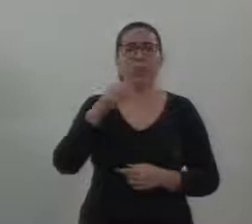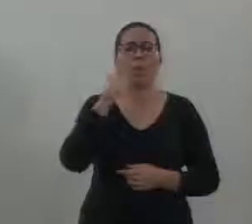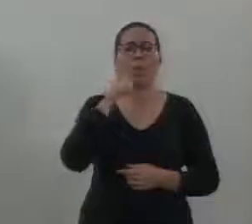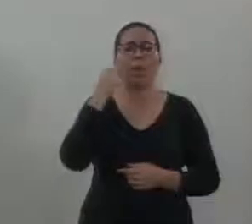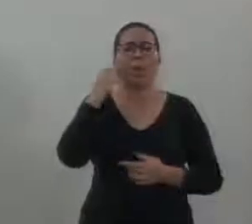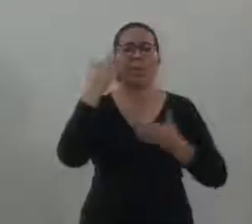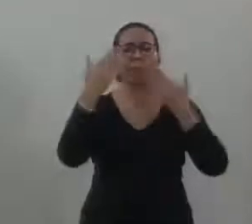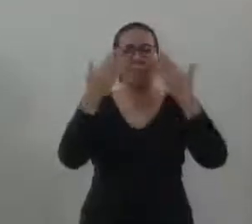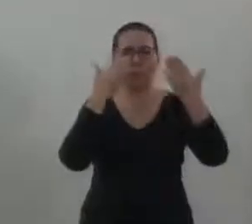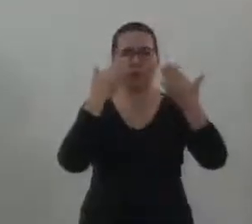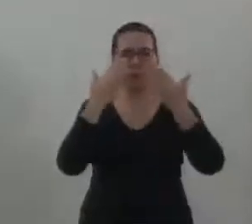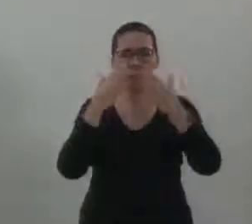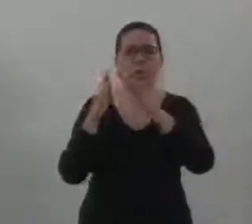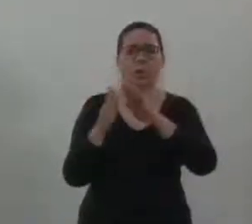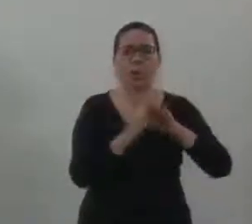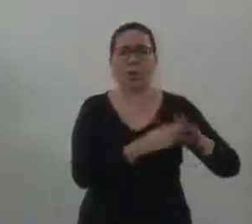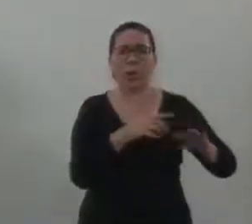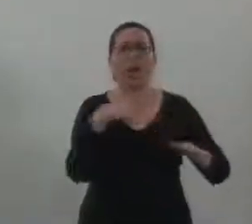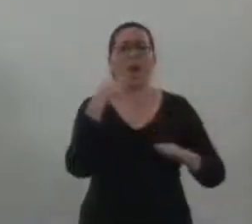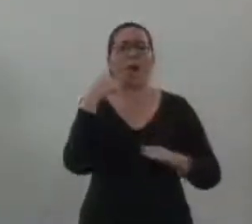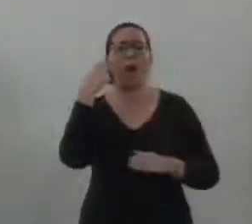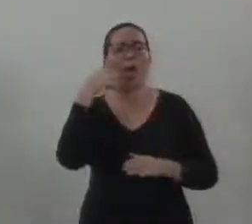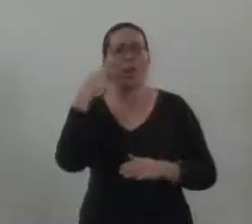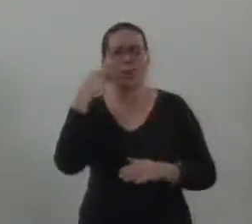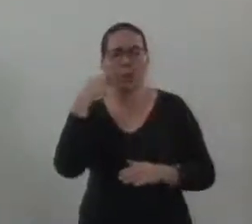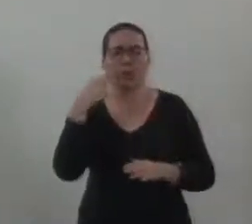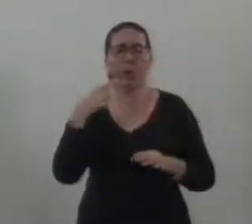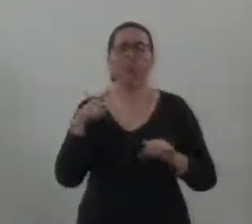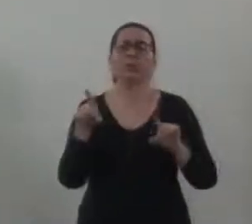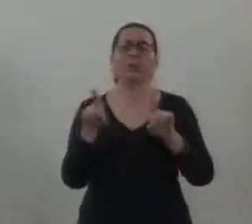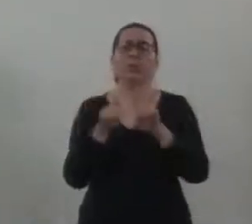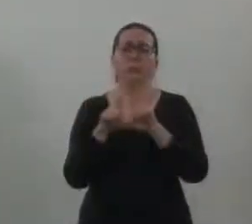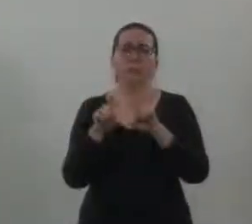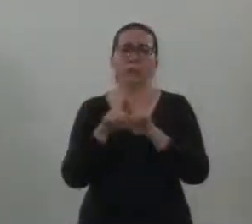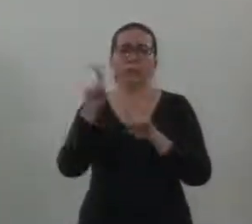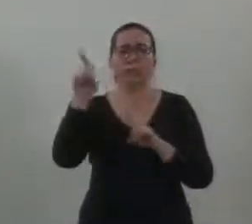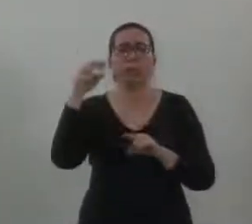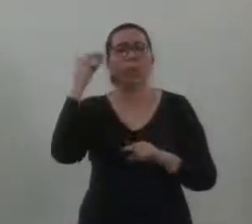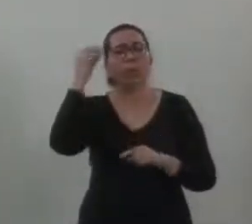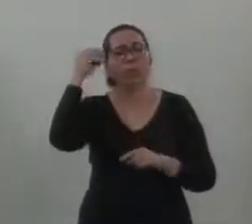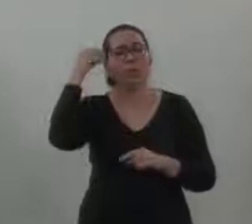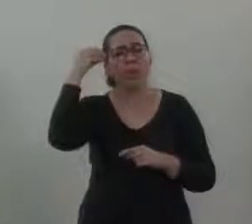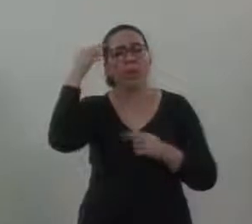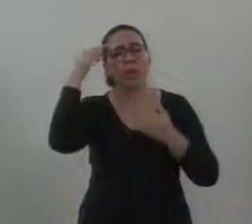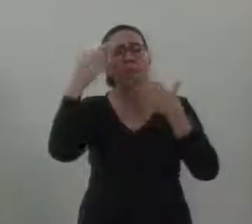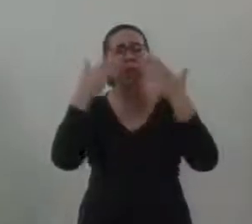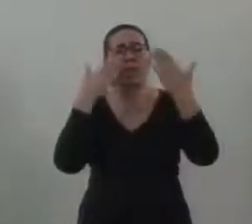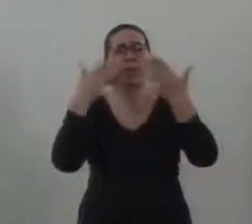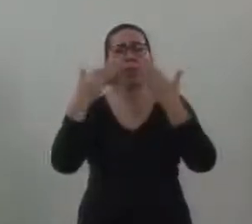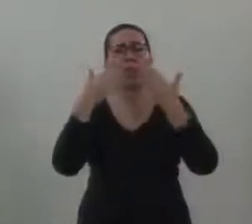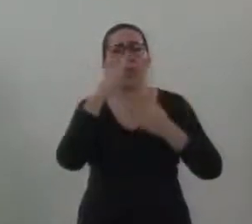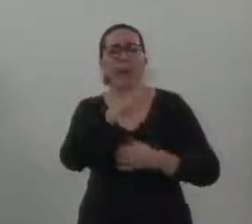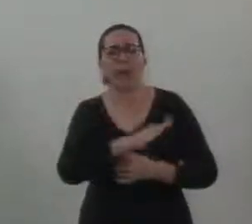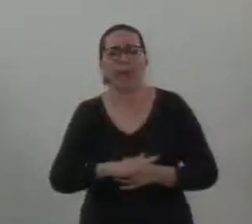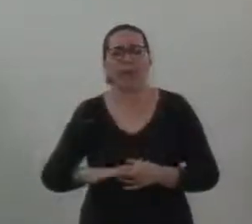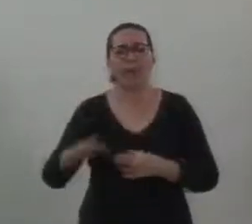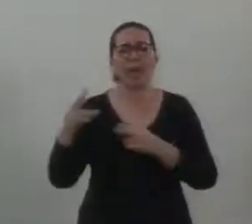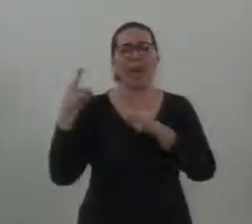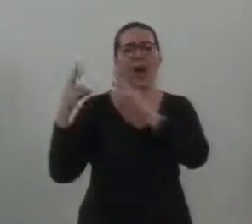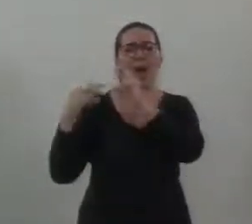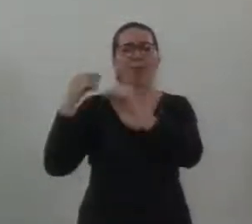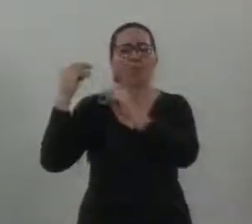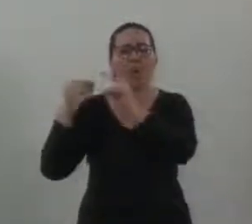psicóloga, de uma advogada e de uma especialista em psicoterapia com atendimento à criança e adolescente